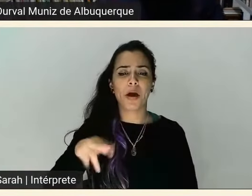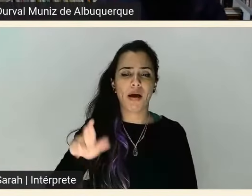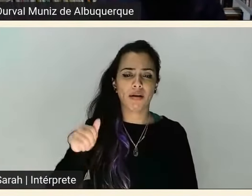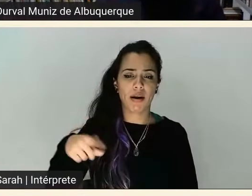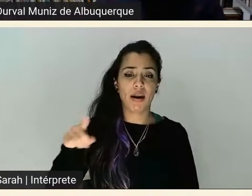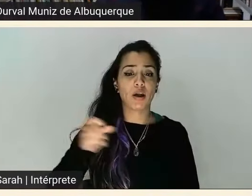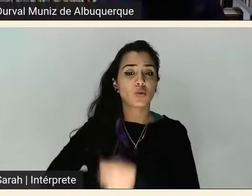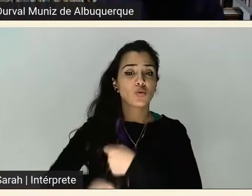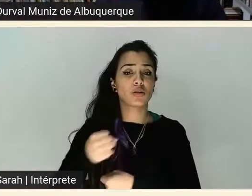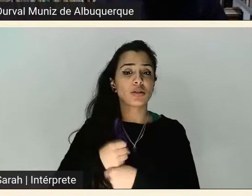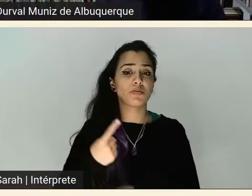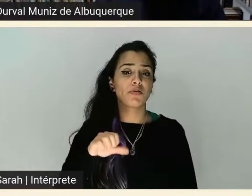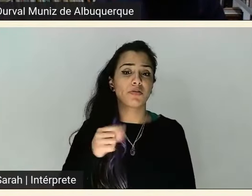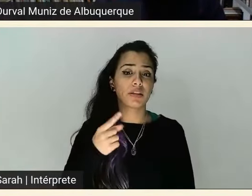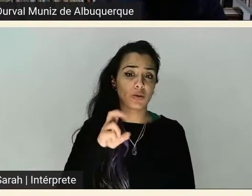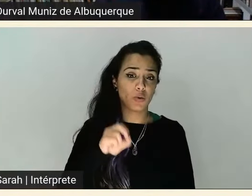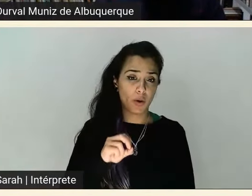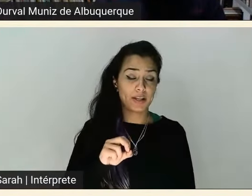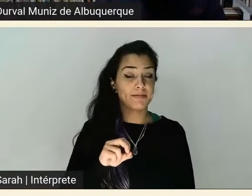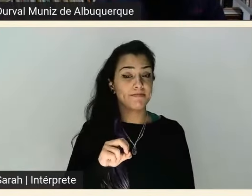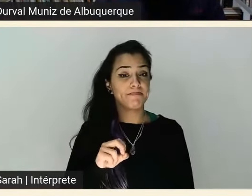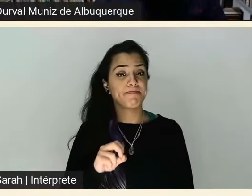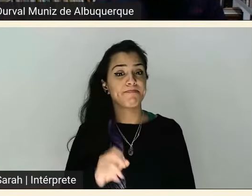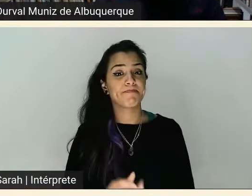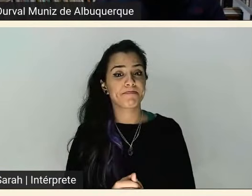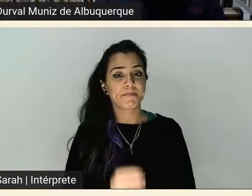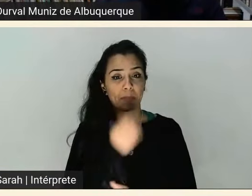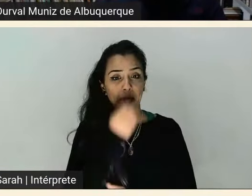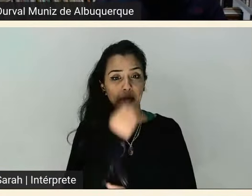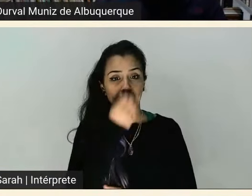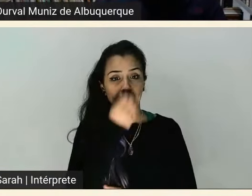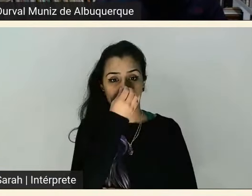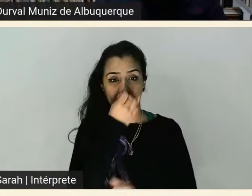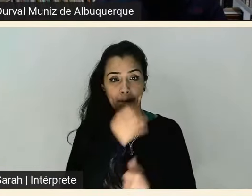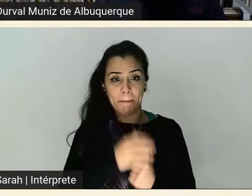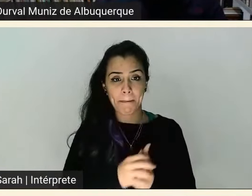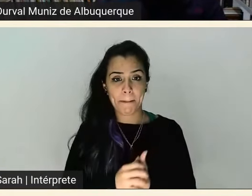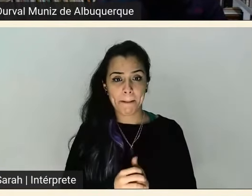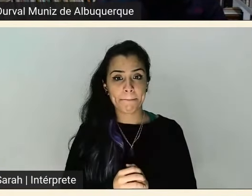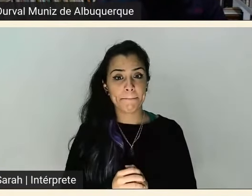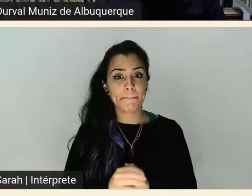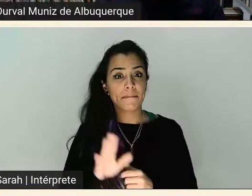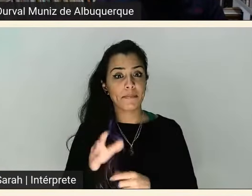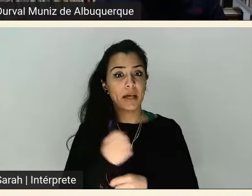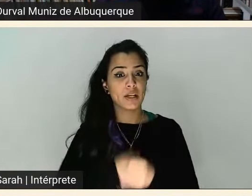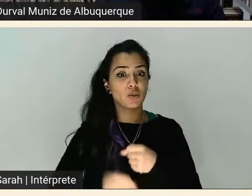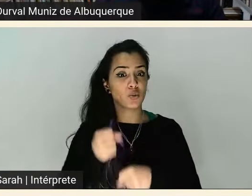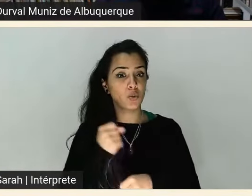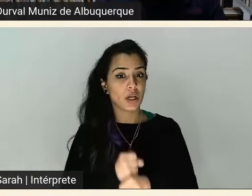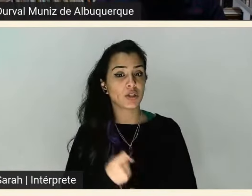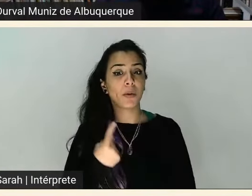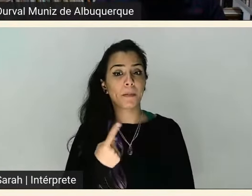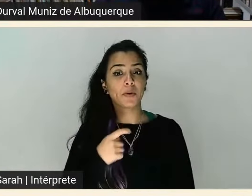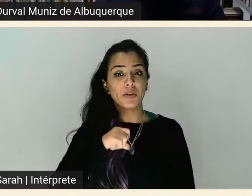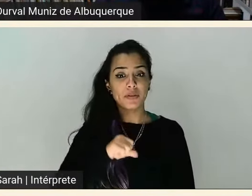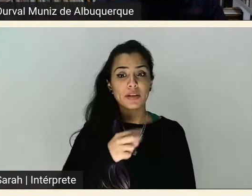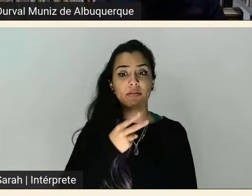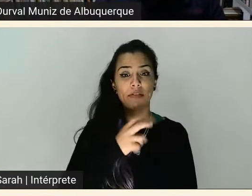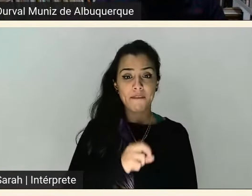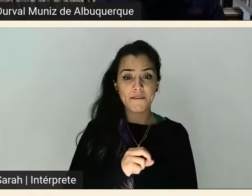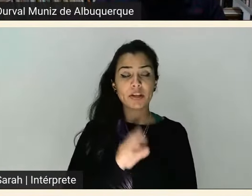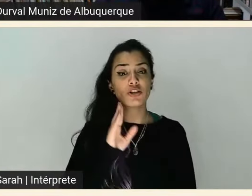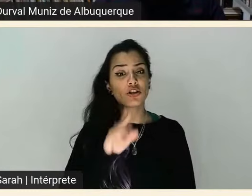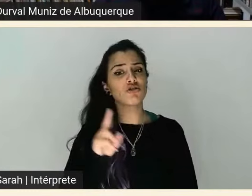e resultado dessa viagem. Mas ele, lá nos anos de 1920... ele já tinha notado